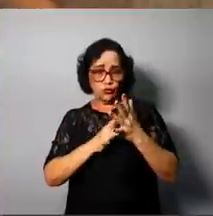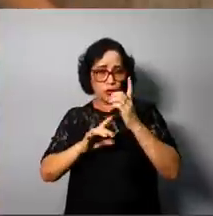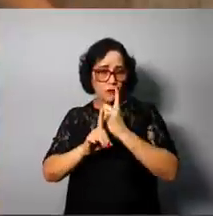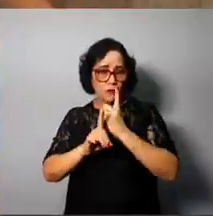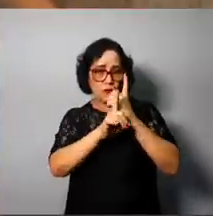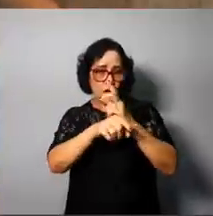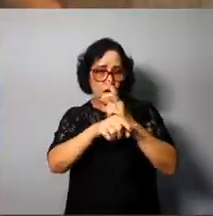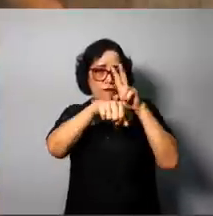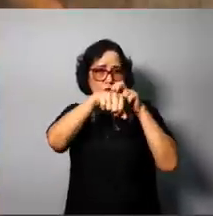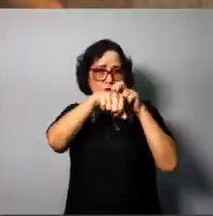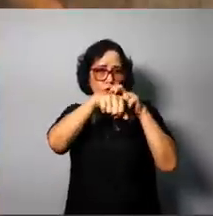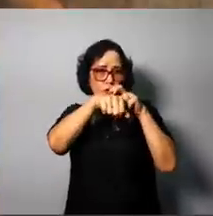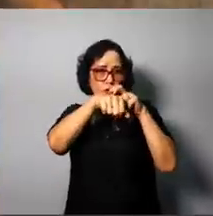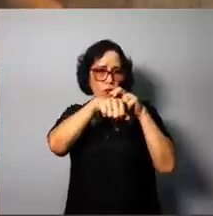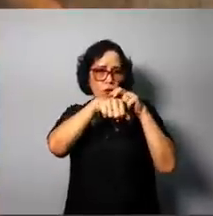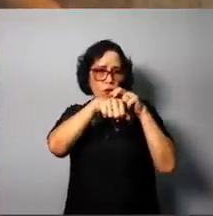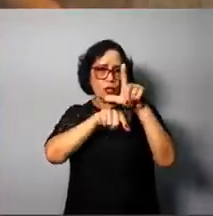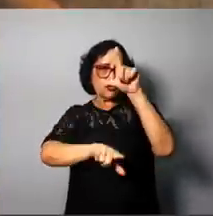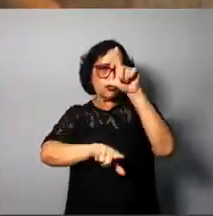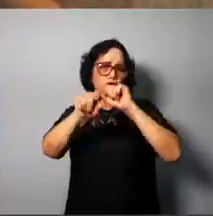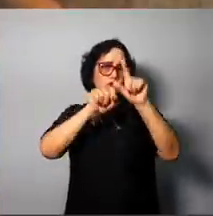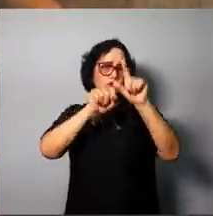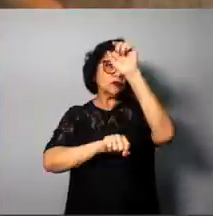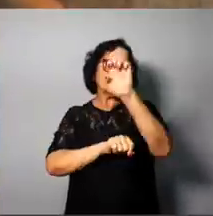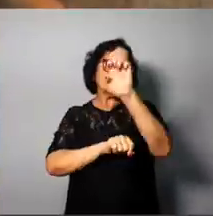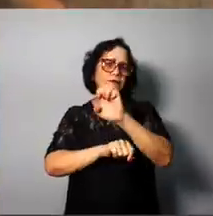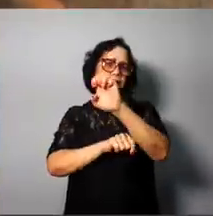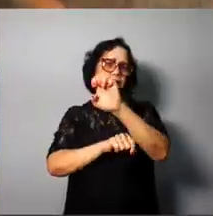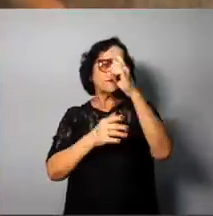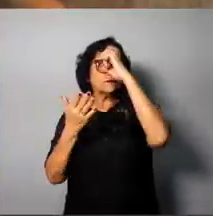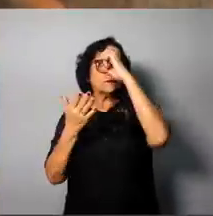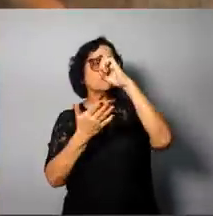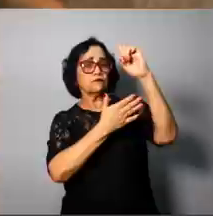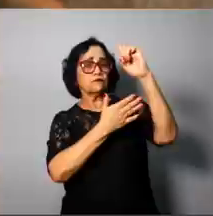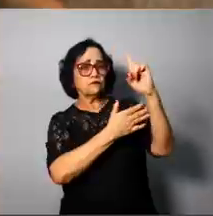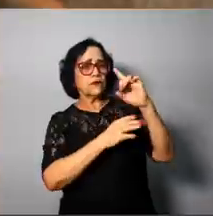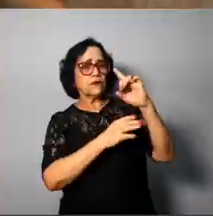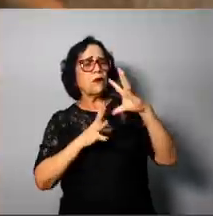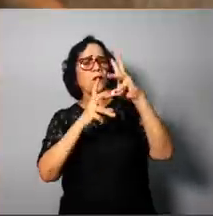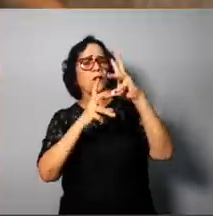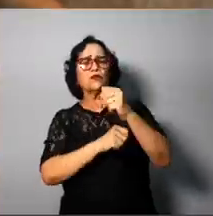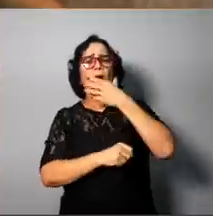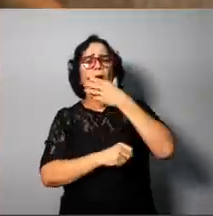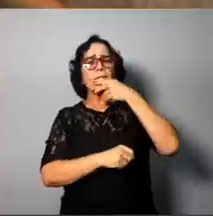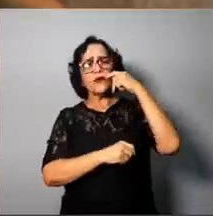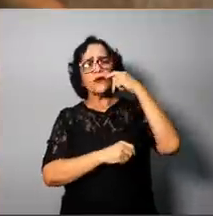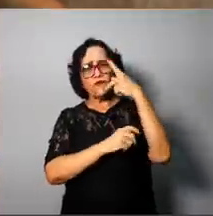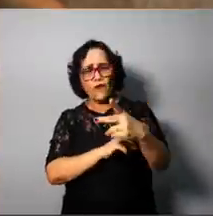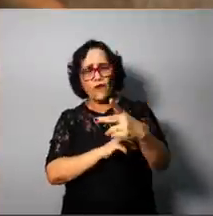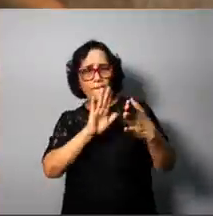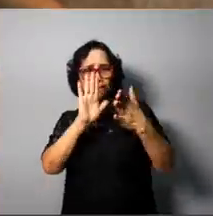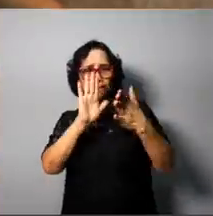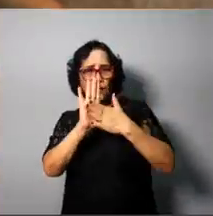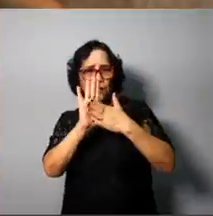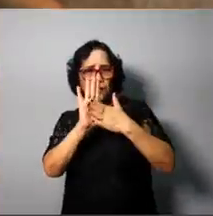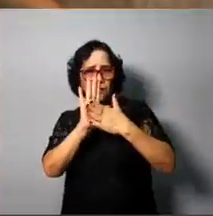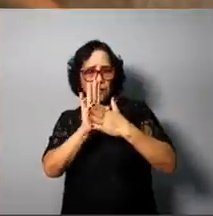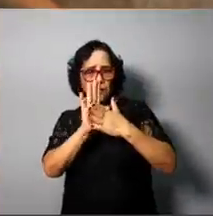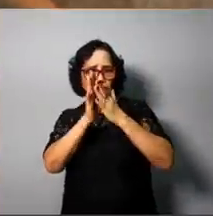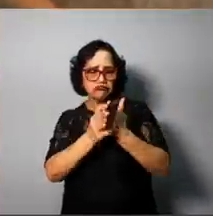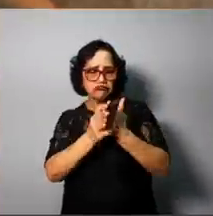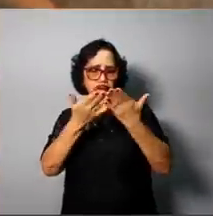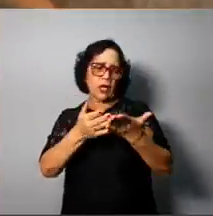para o Evangelho de Deus, que pelos profetas havia prometido nas Escrituras, e que